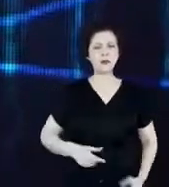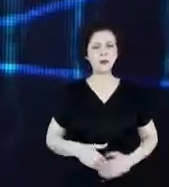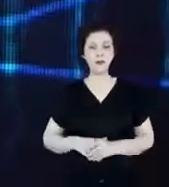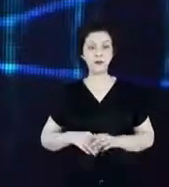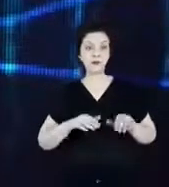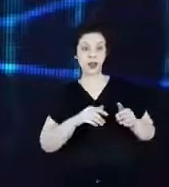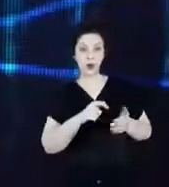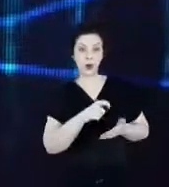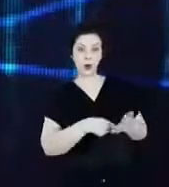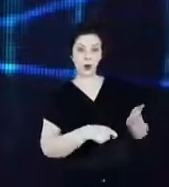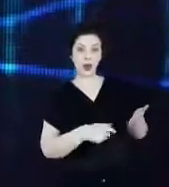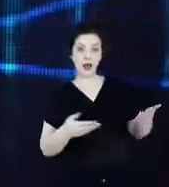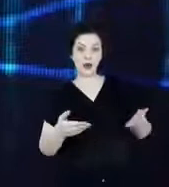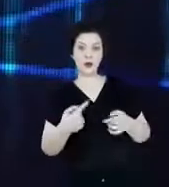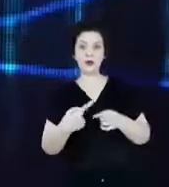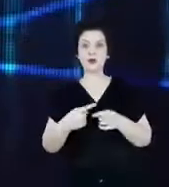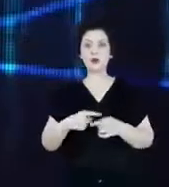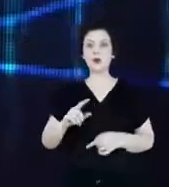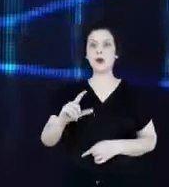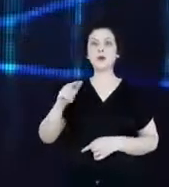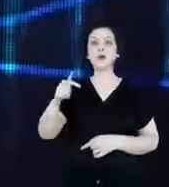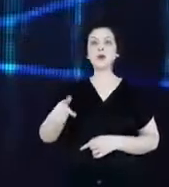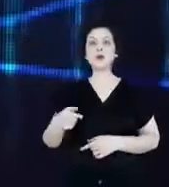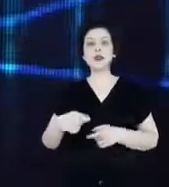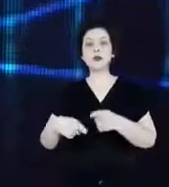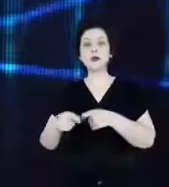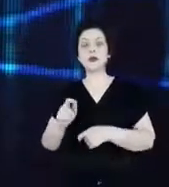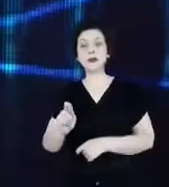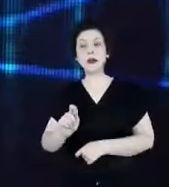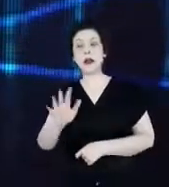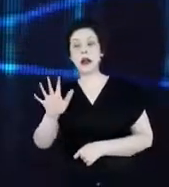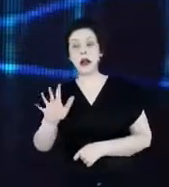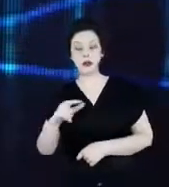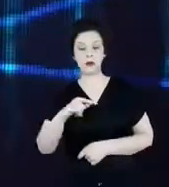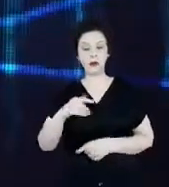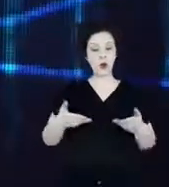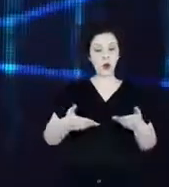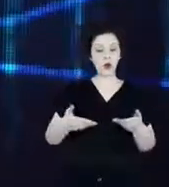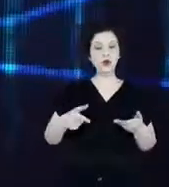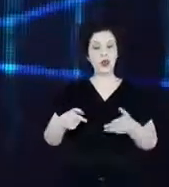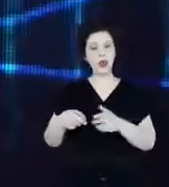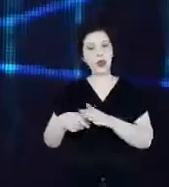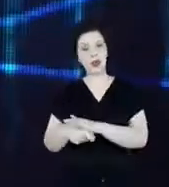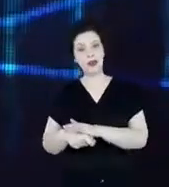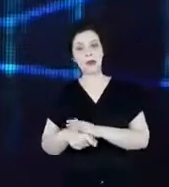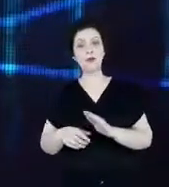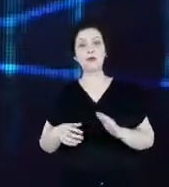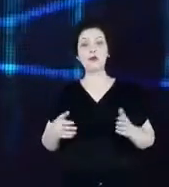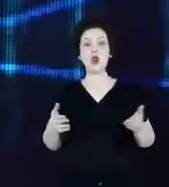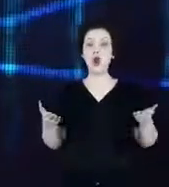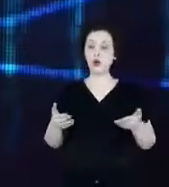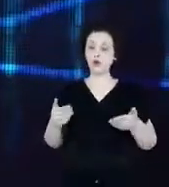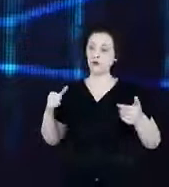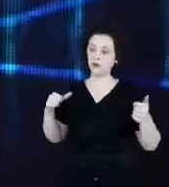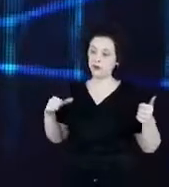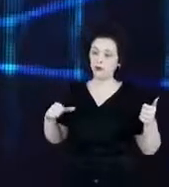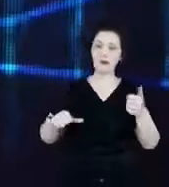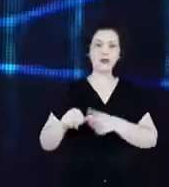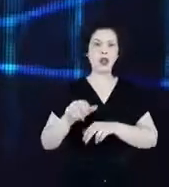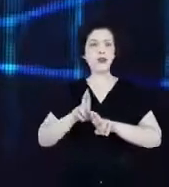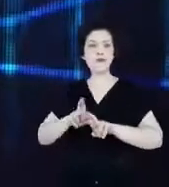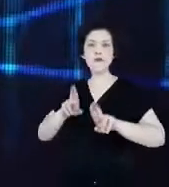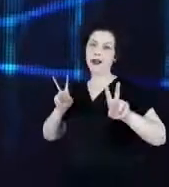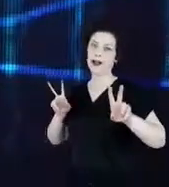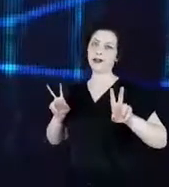megawatt agora, porque o próximo megawatt vai ser mais caro que o que existe hoje. Isso, houve uma mudança radical. Cada